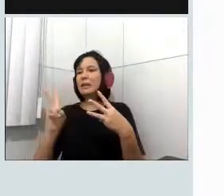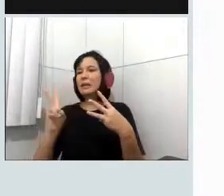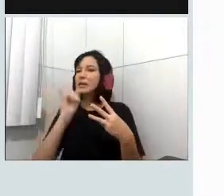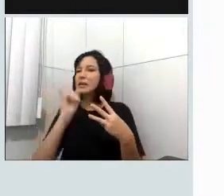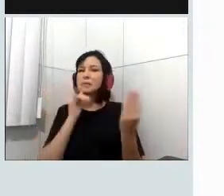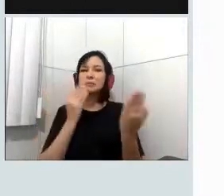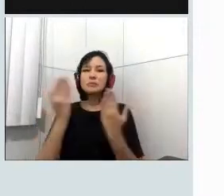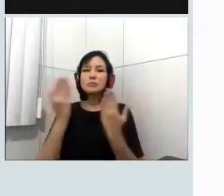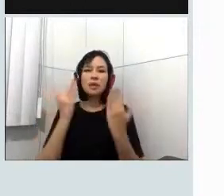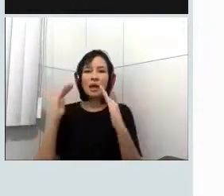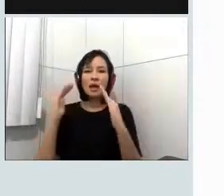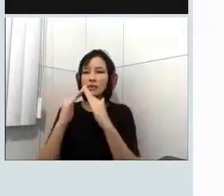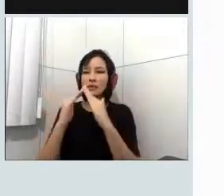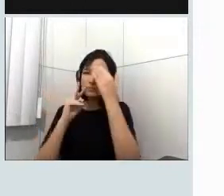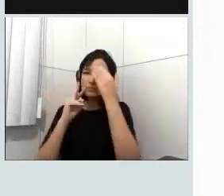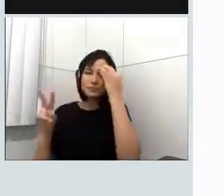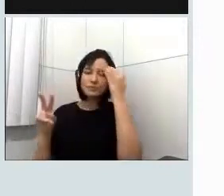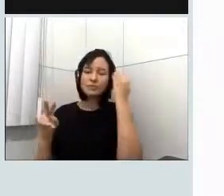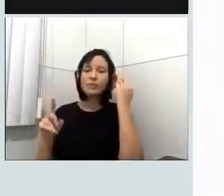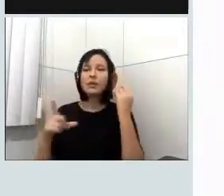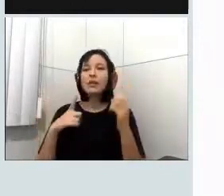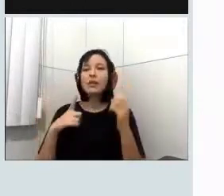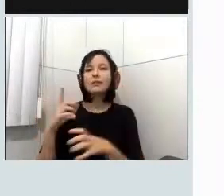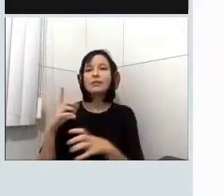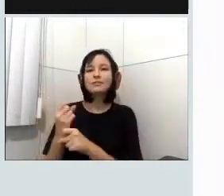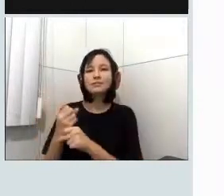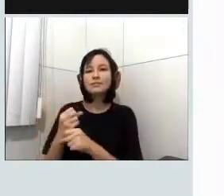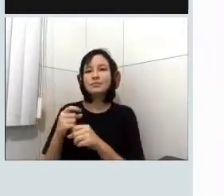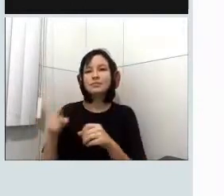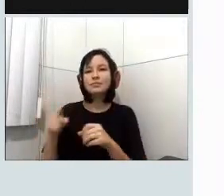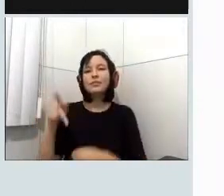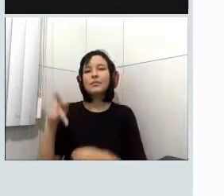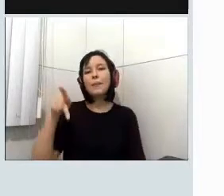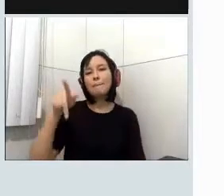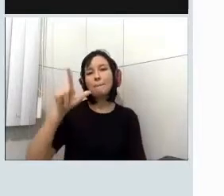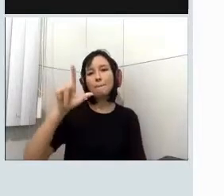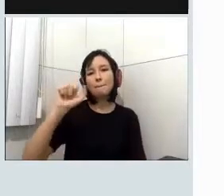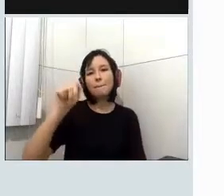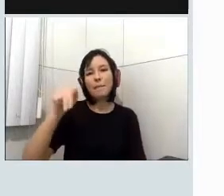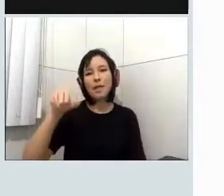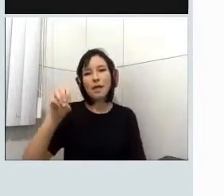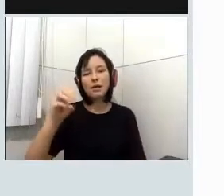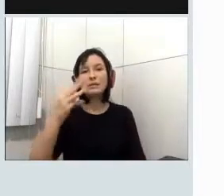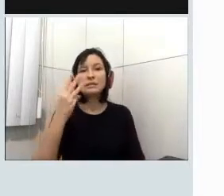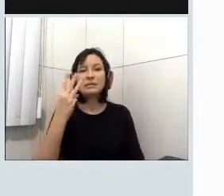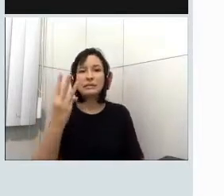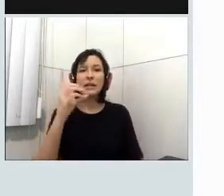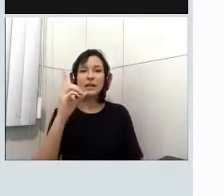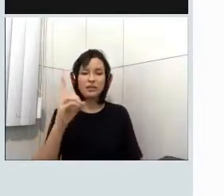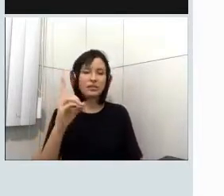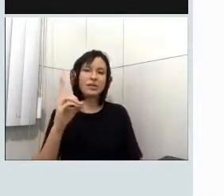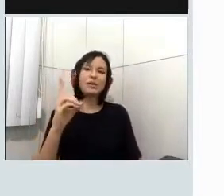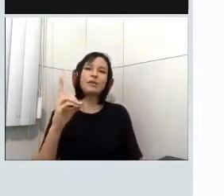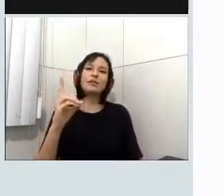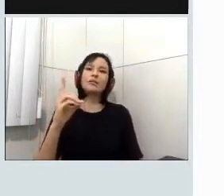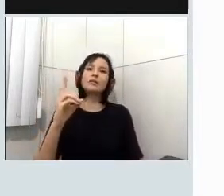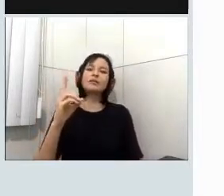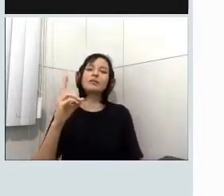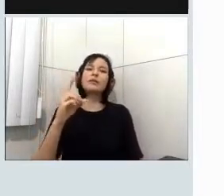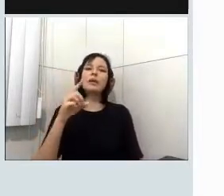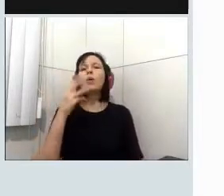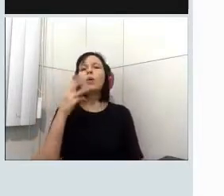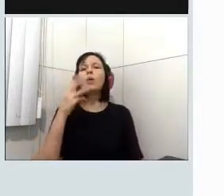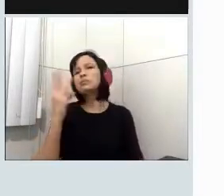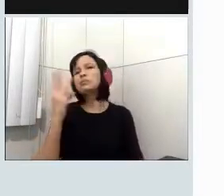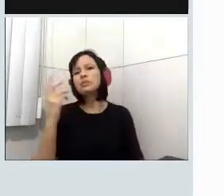exemplos de um plano em 3D, em três dimensões. Essa parte do tridimensional é